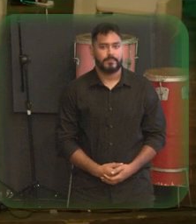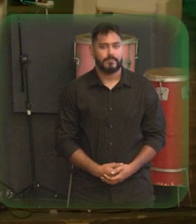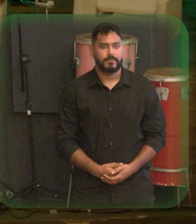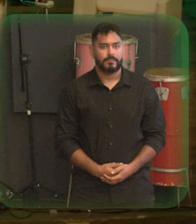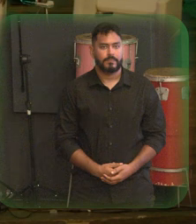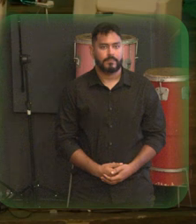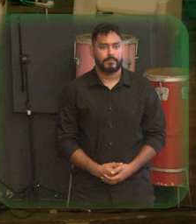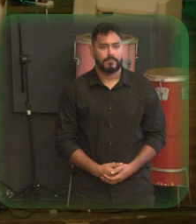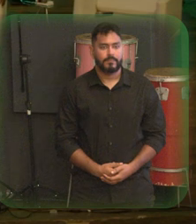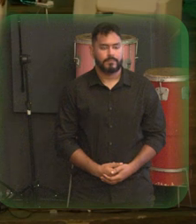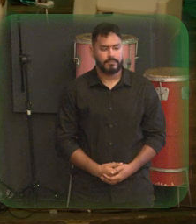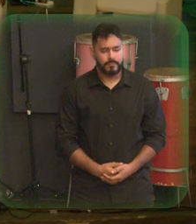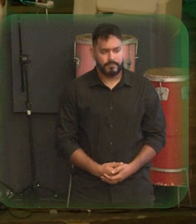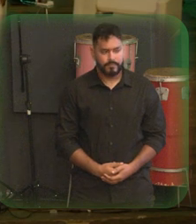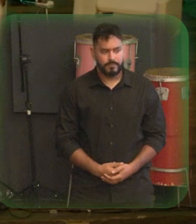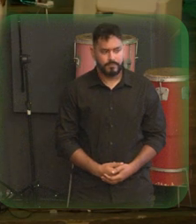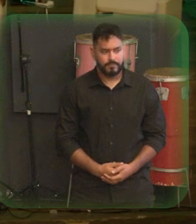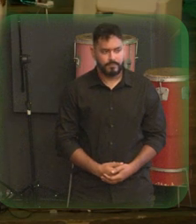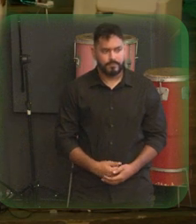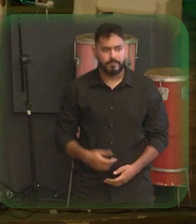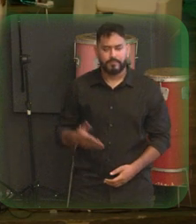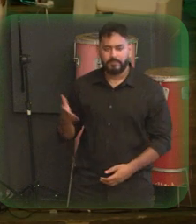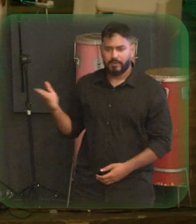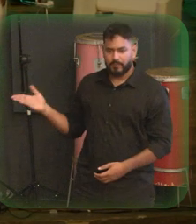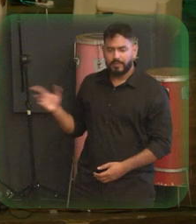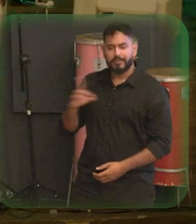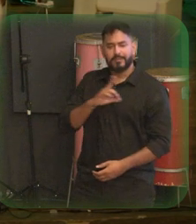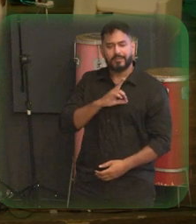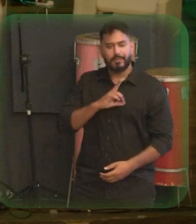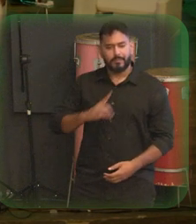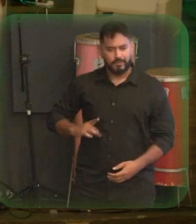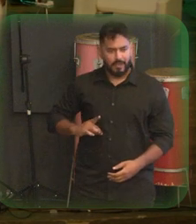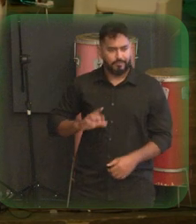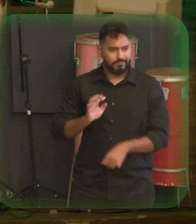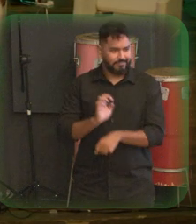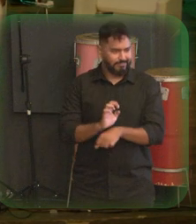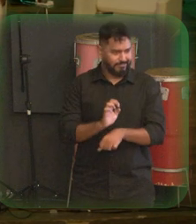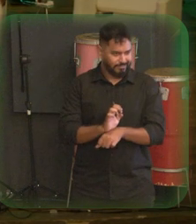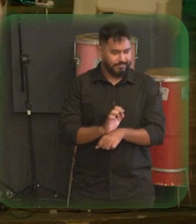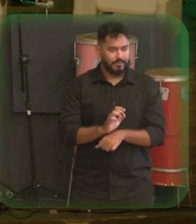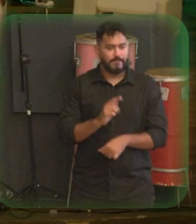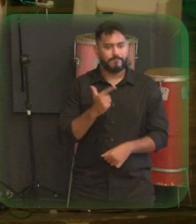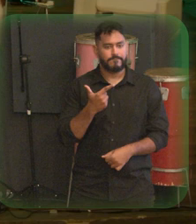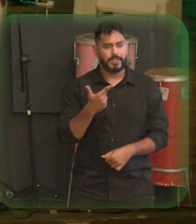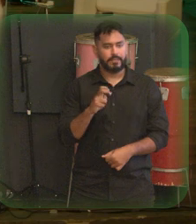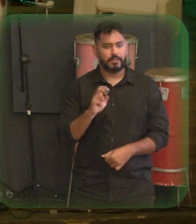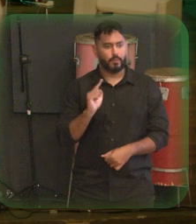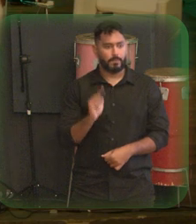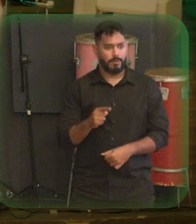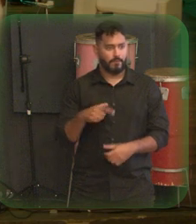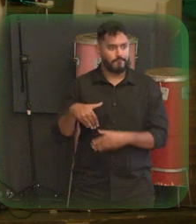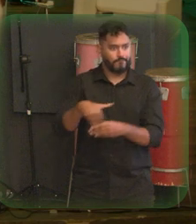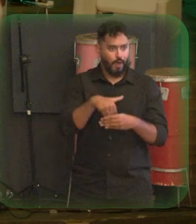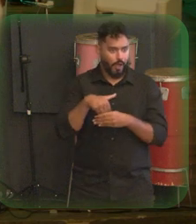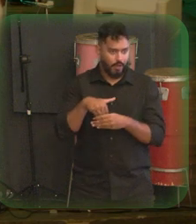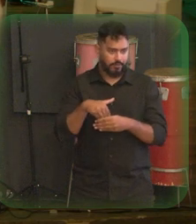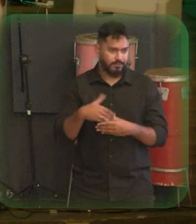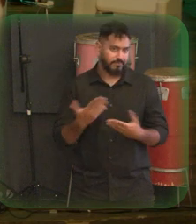Ela foi candidata a deputada estadual, teve 25 mil votos, também não era isso que estava no planejamento.